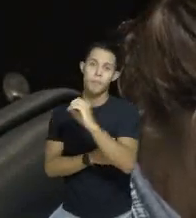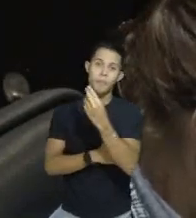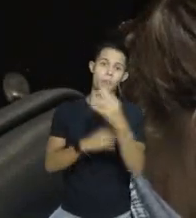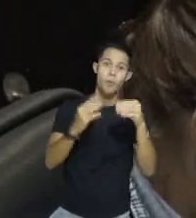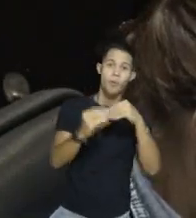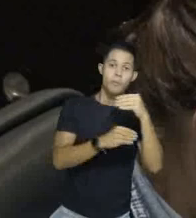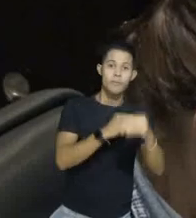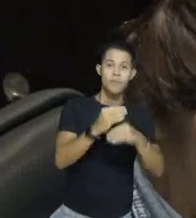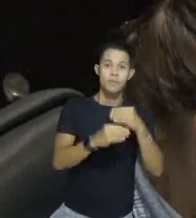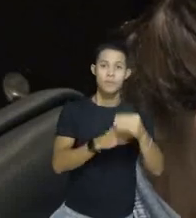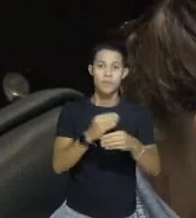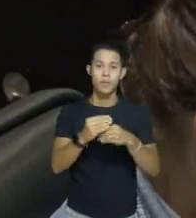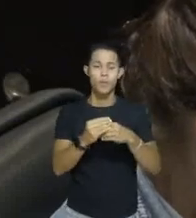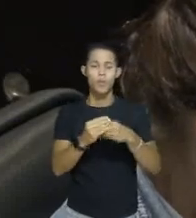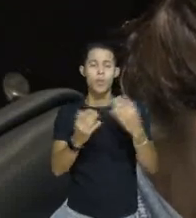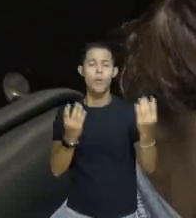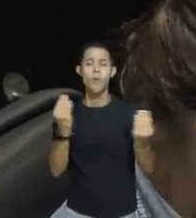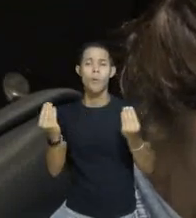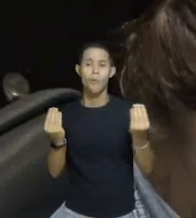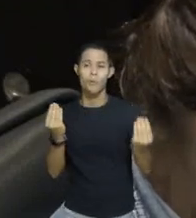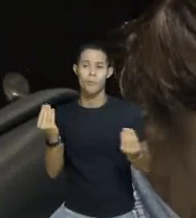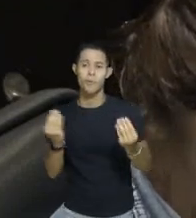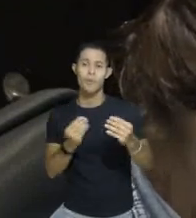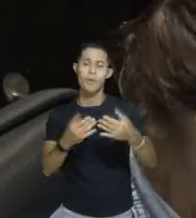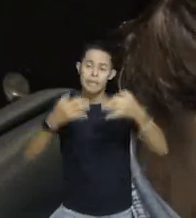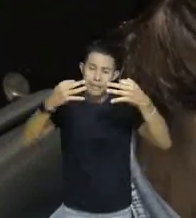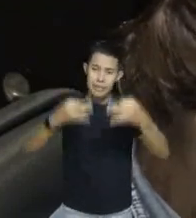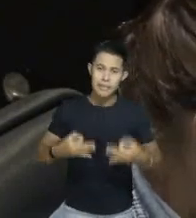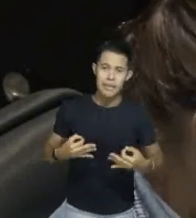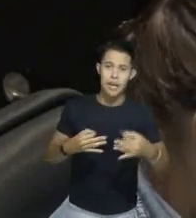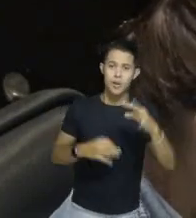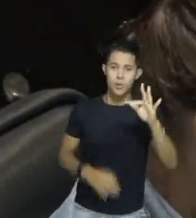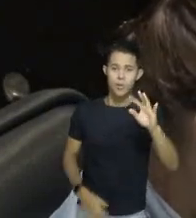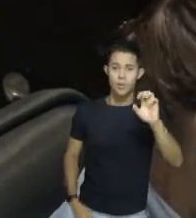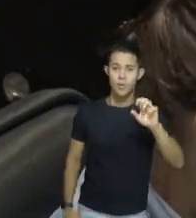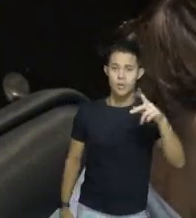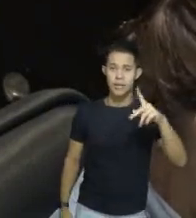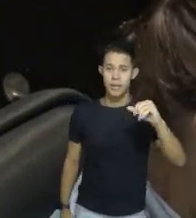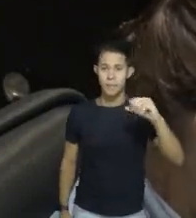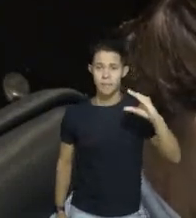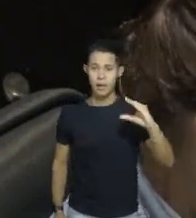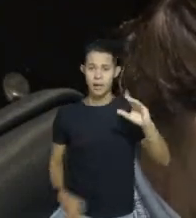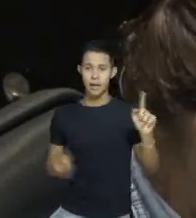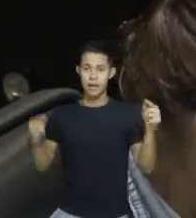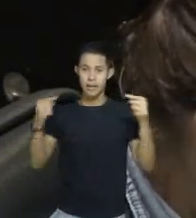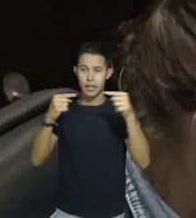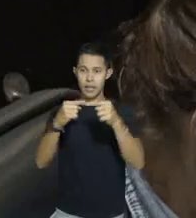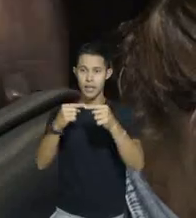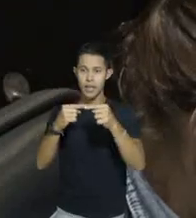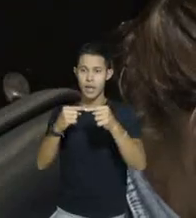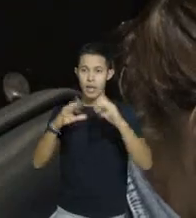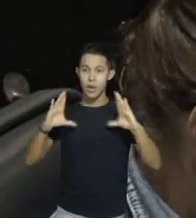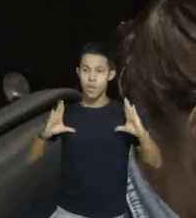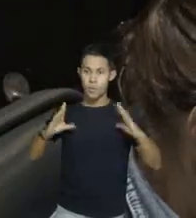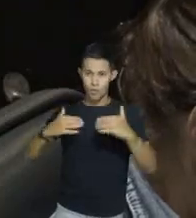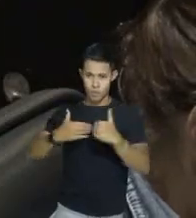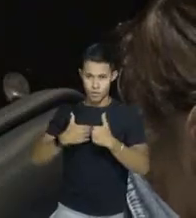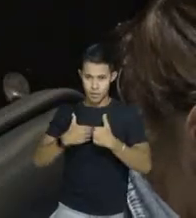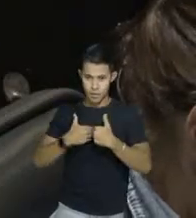saber. O adequado é considerar TEPAC e autismo? Sim. Tá, isso que eu queria saber. Por exemplo,